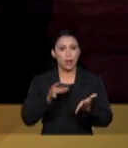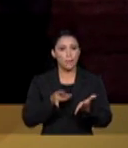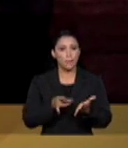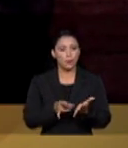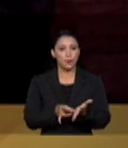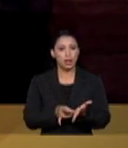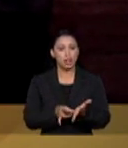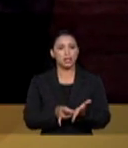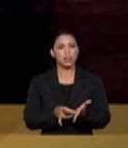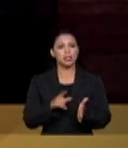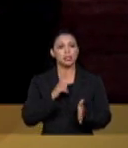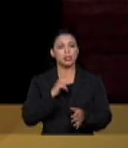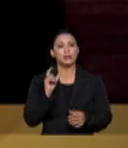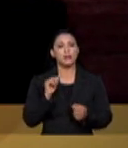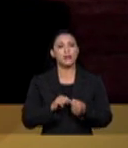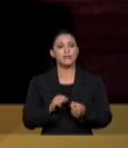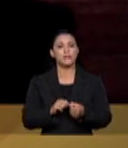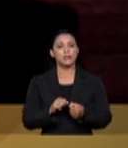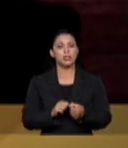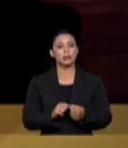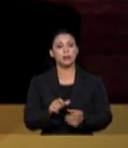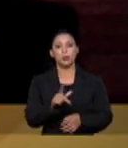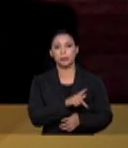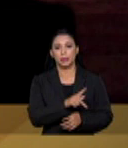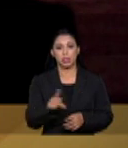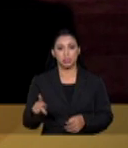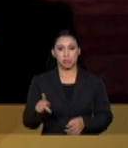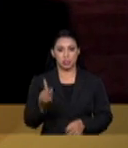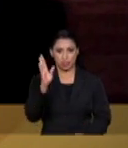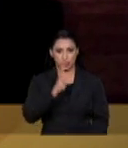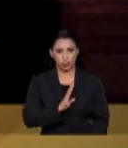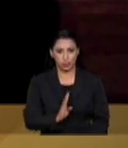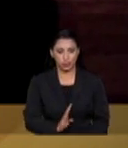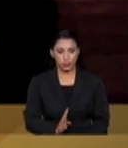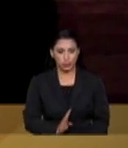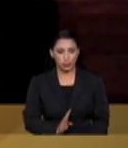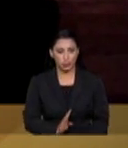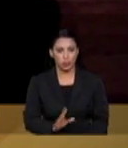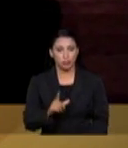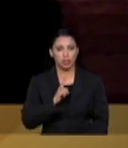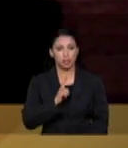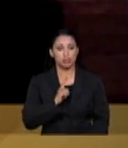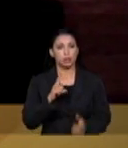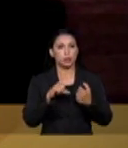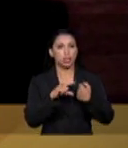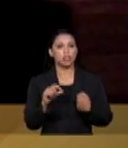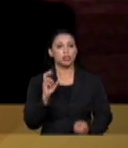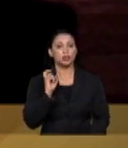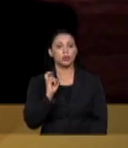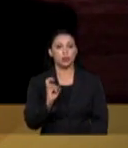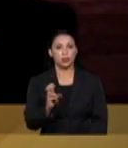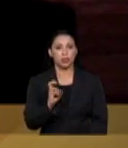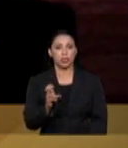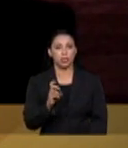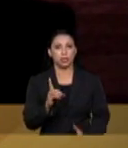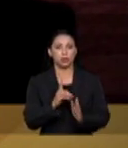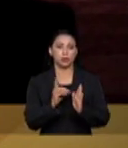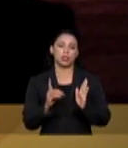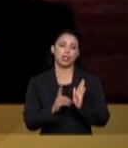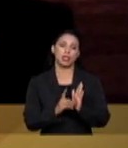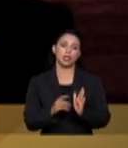procedimento realizada pelo presidente da república nos termos do Artigo 5º do